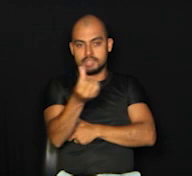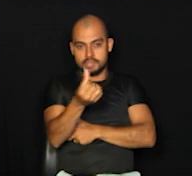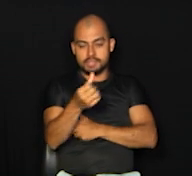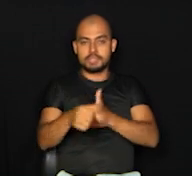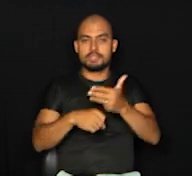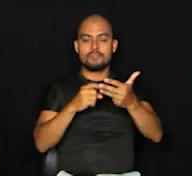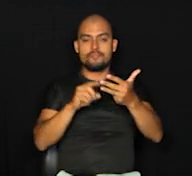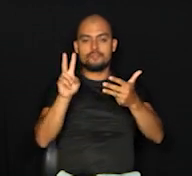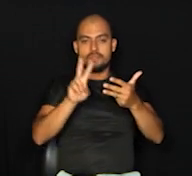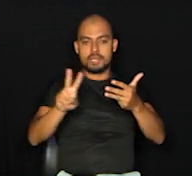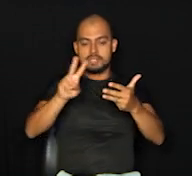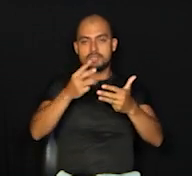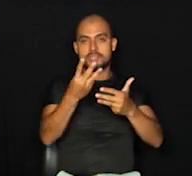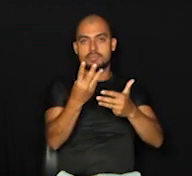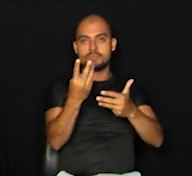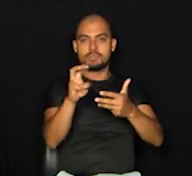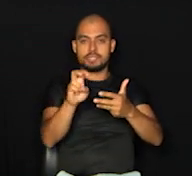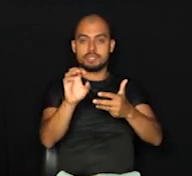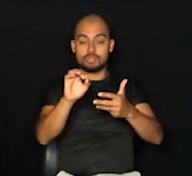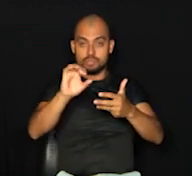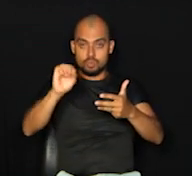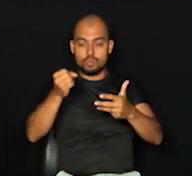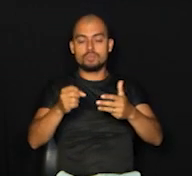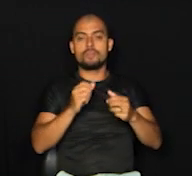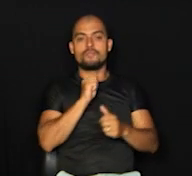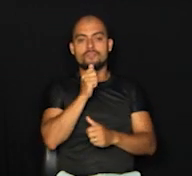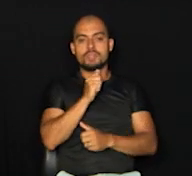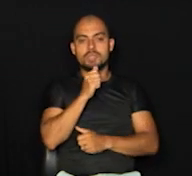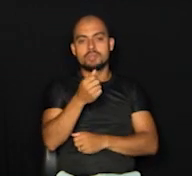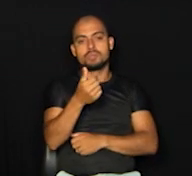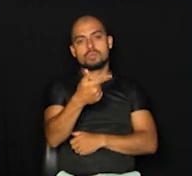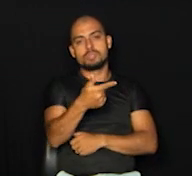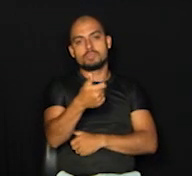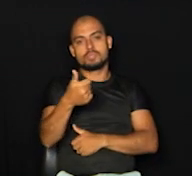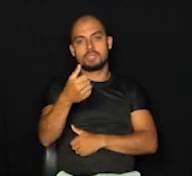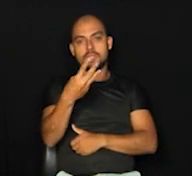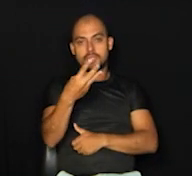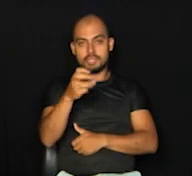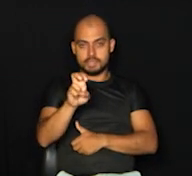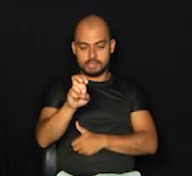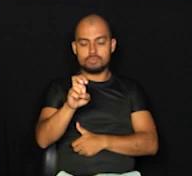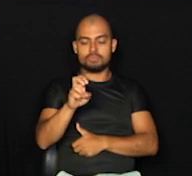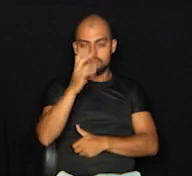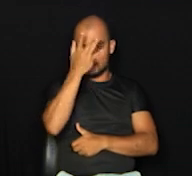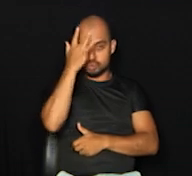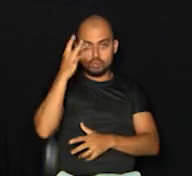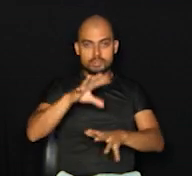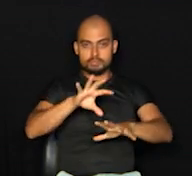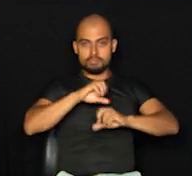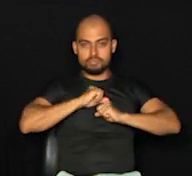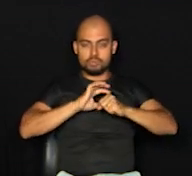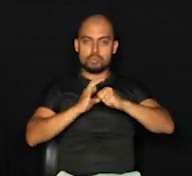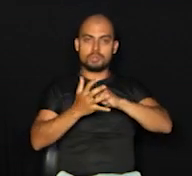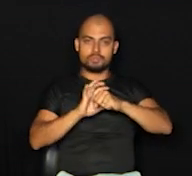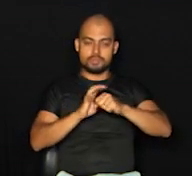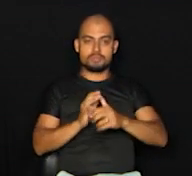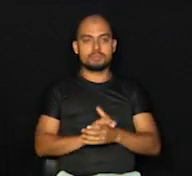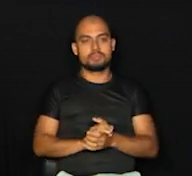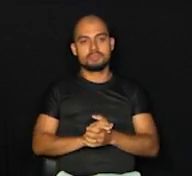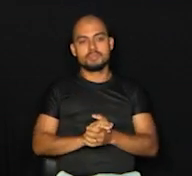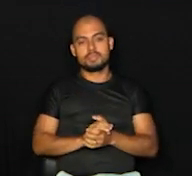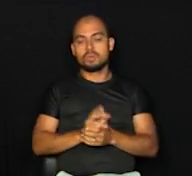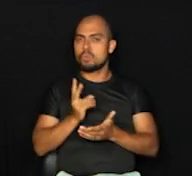3.966, Valinhos 3.508, Vinhedo 2.135 casos de Covid-19. Na